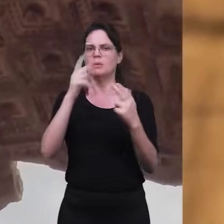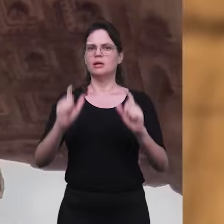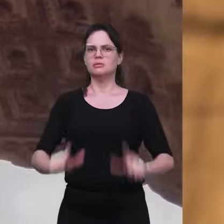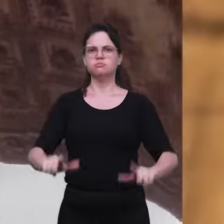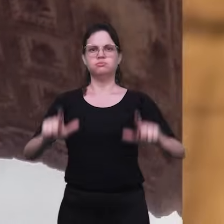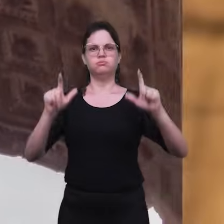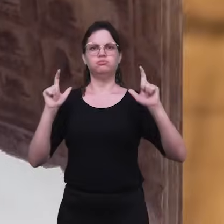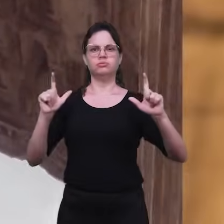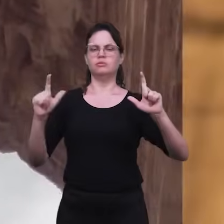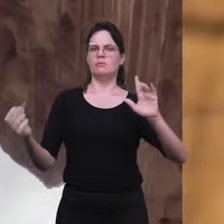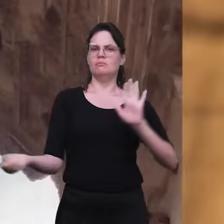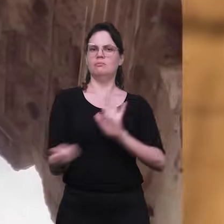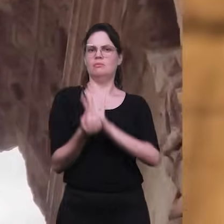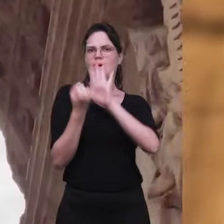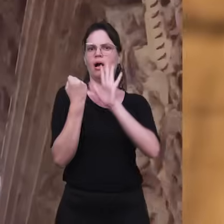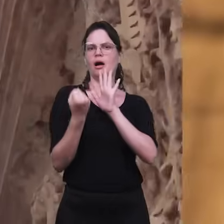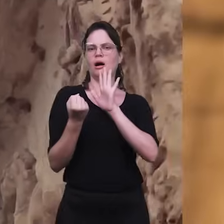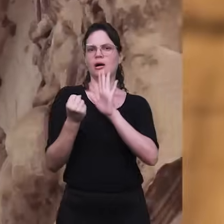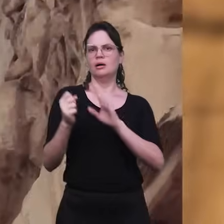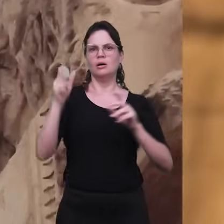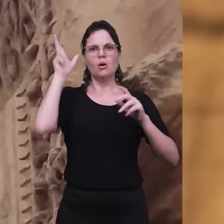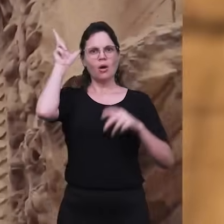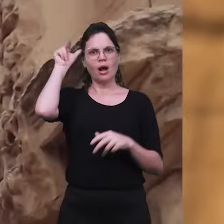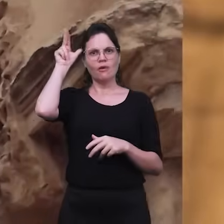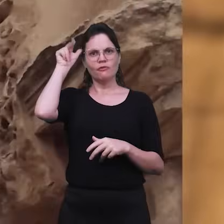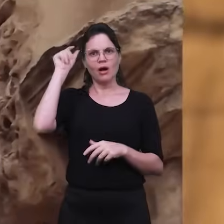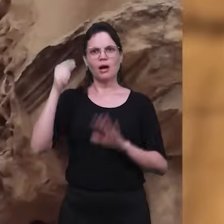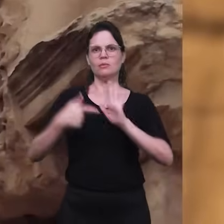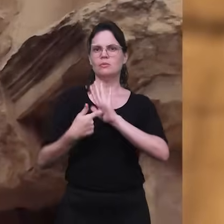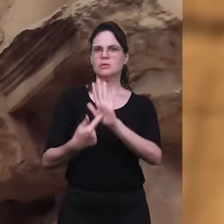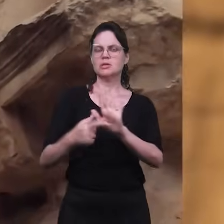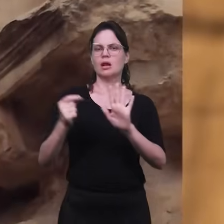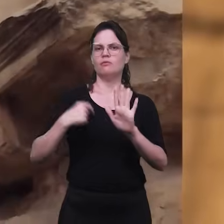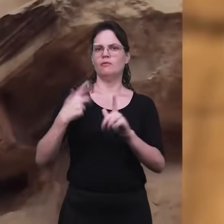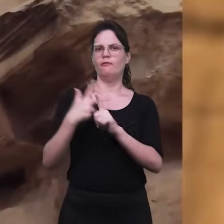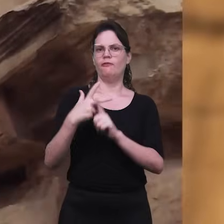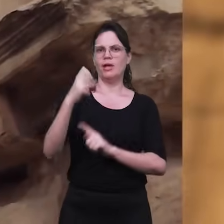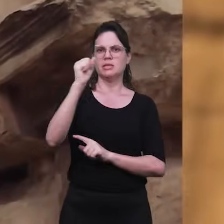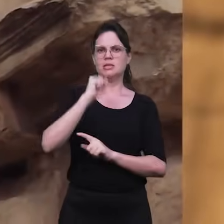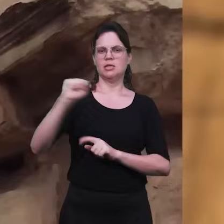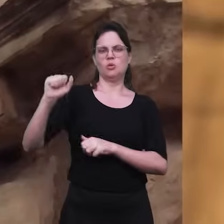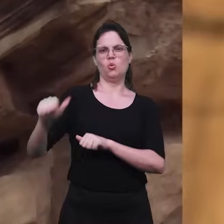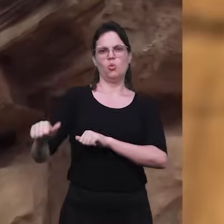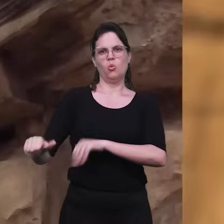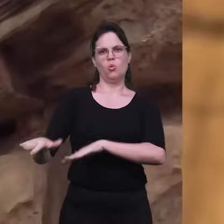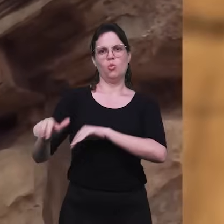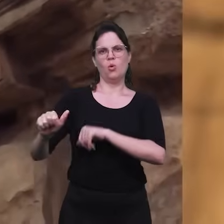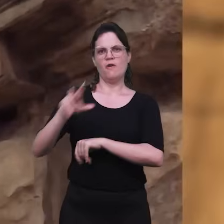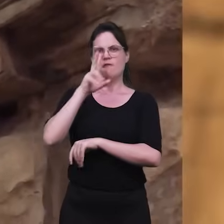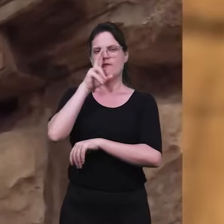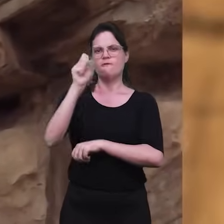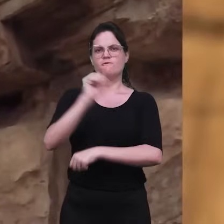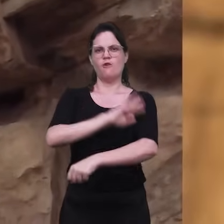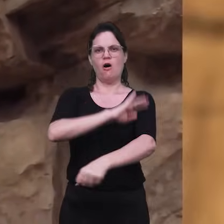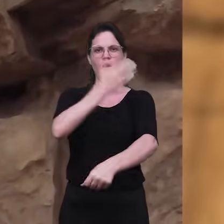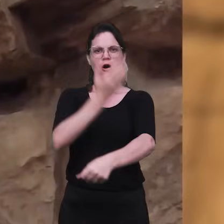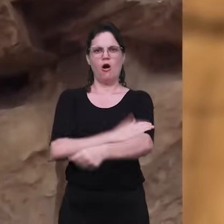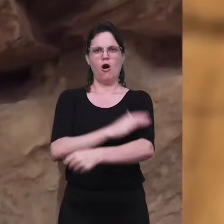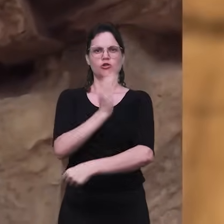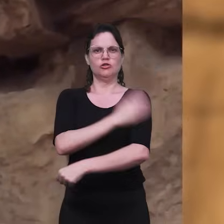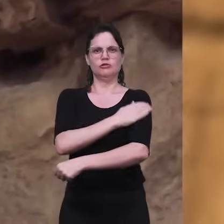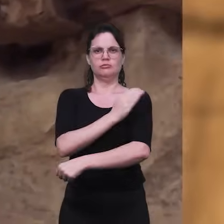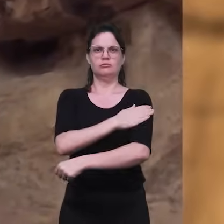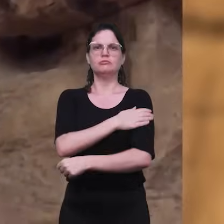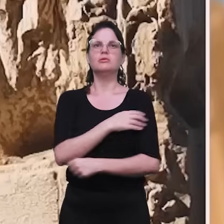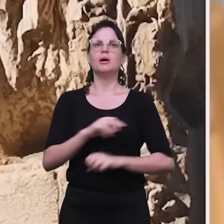carros ferrados, ali eram os vencedores, era o exército mais forte. Então botaram ali também essa